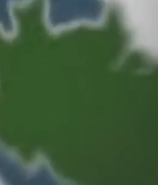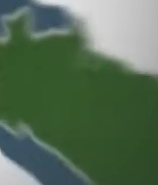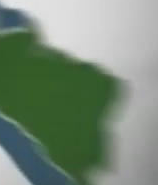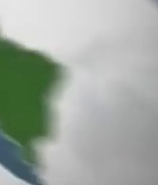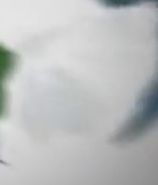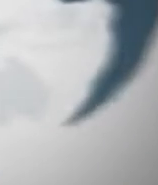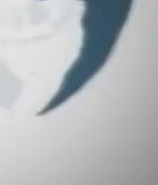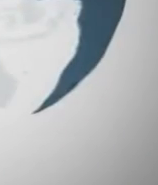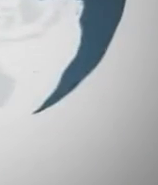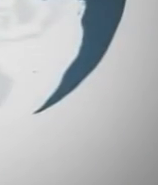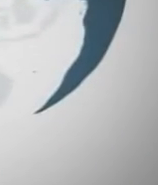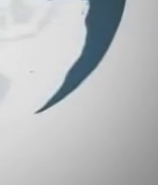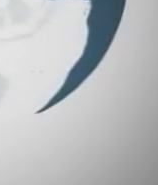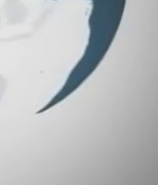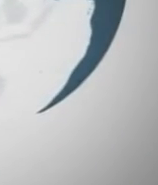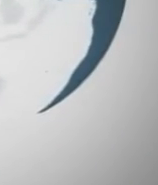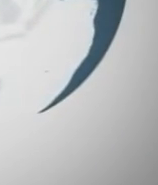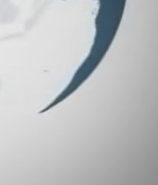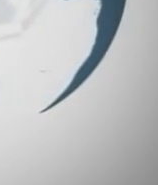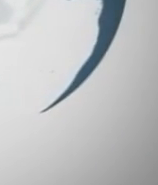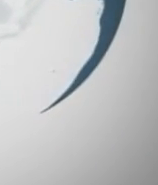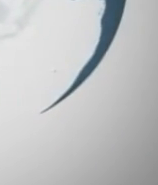E aí